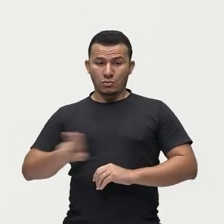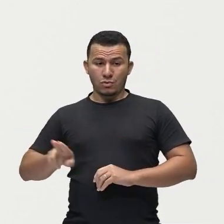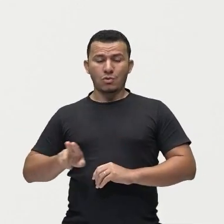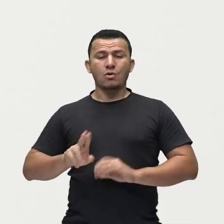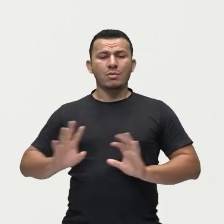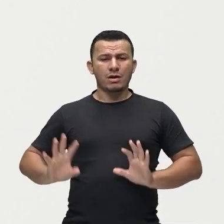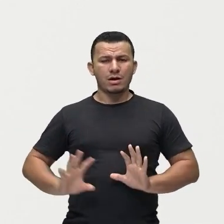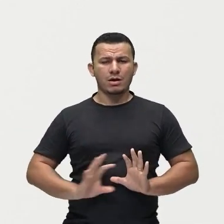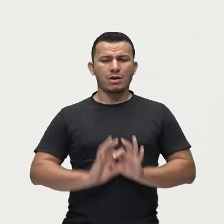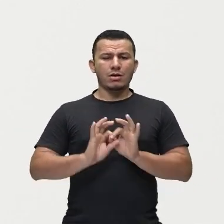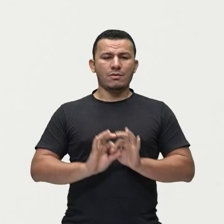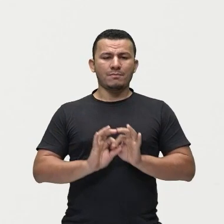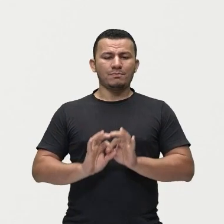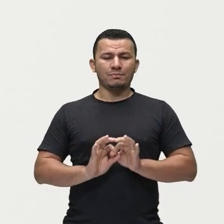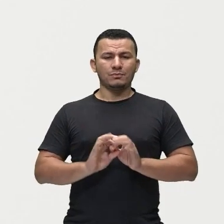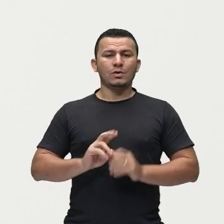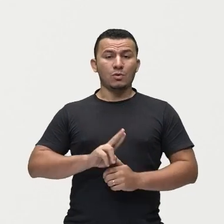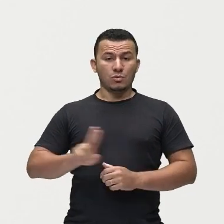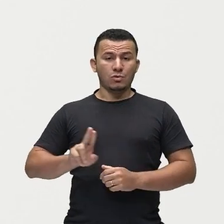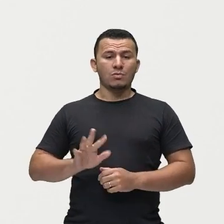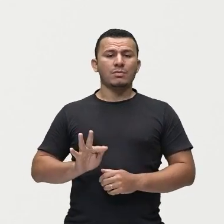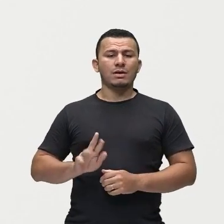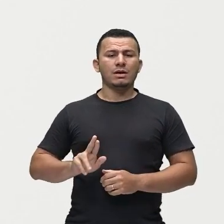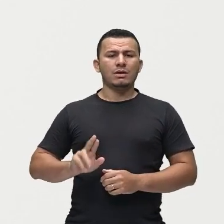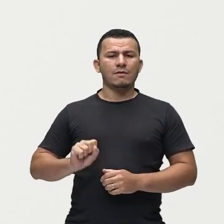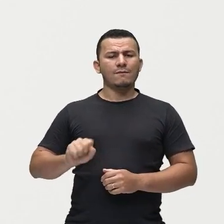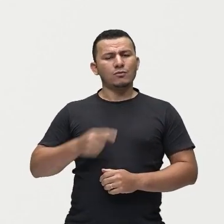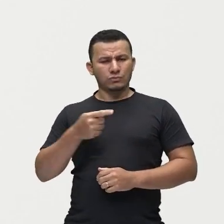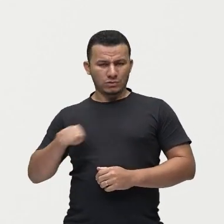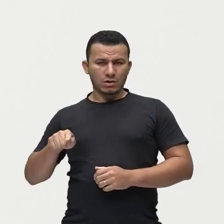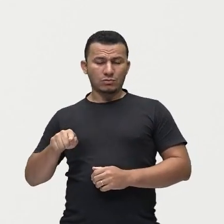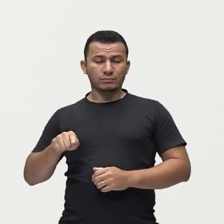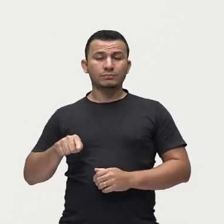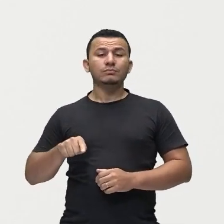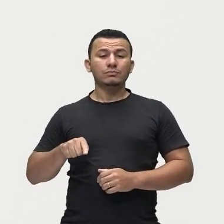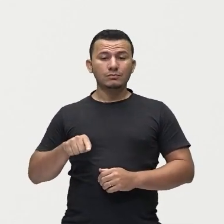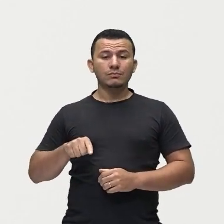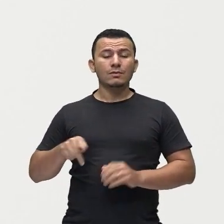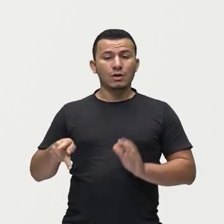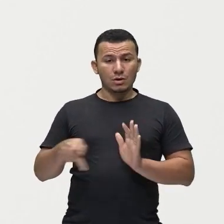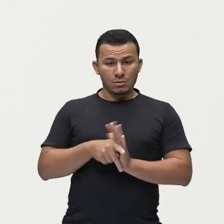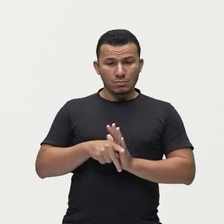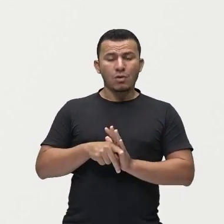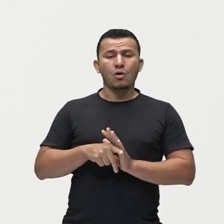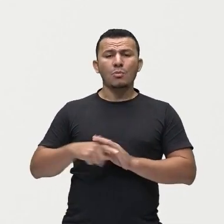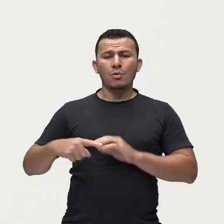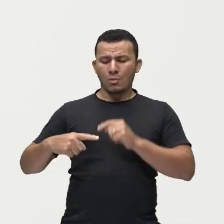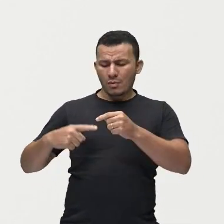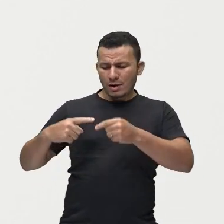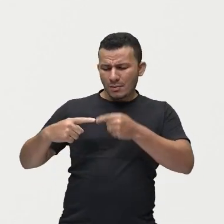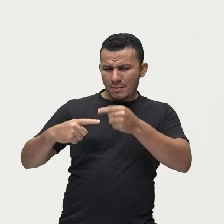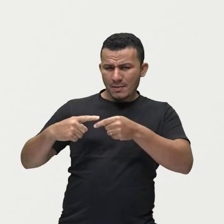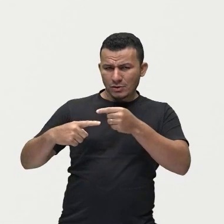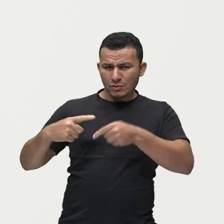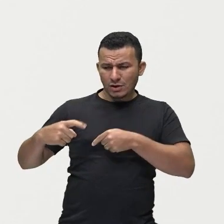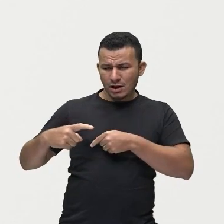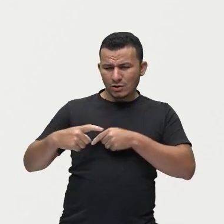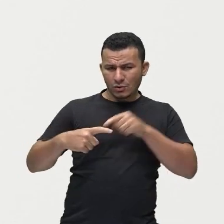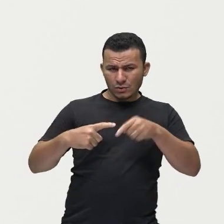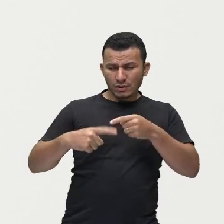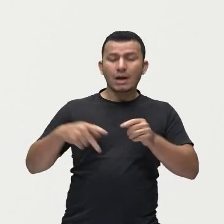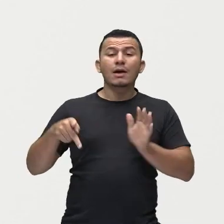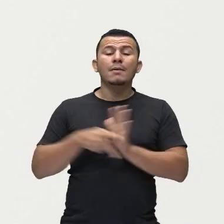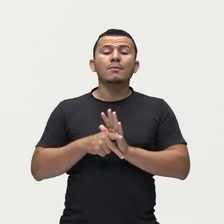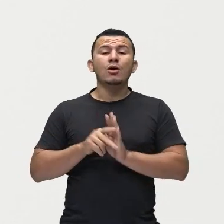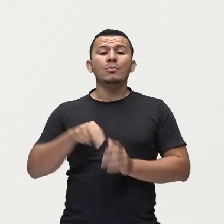dos pronúcleos do óvulo espermatozoide. Nessa região da cabeça do espermatozoide é onde está o núcleo, que